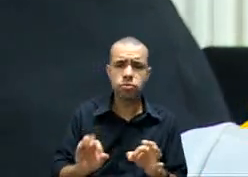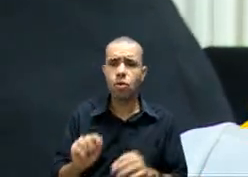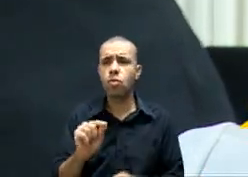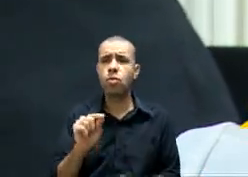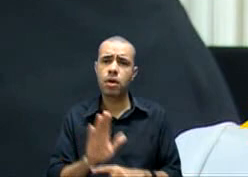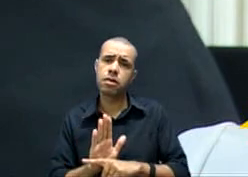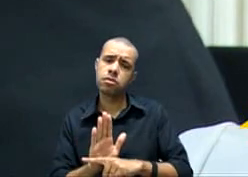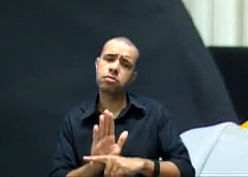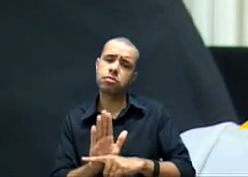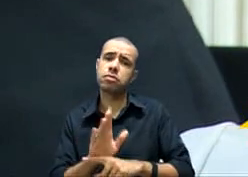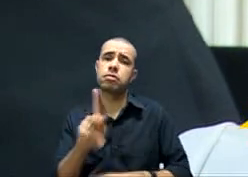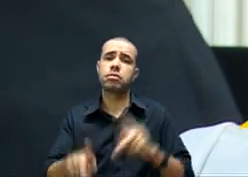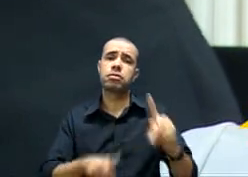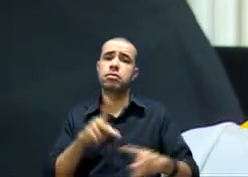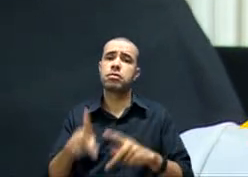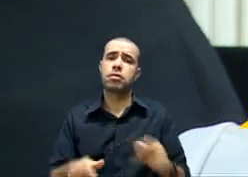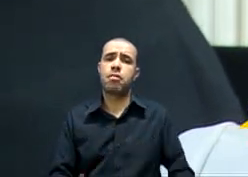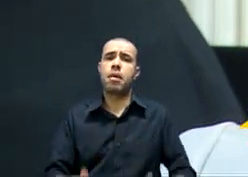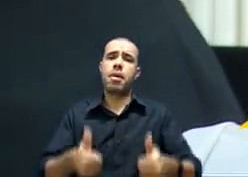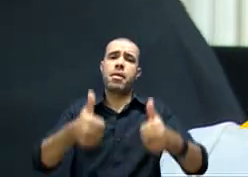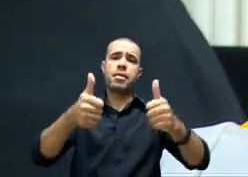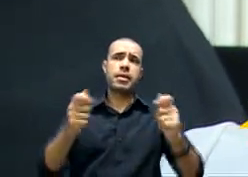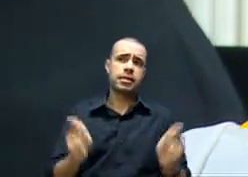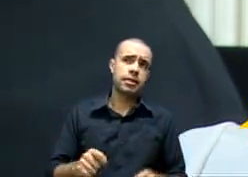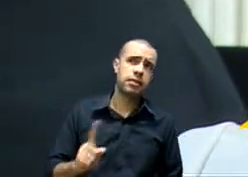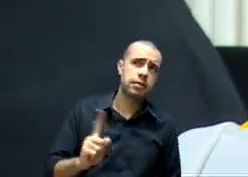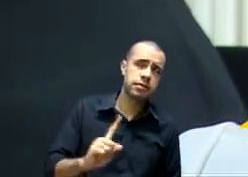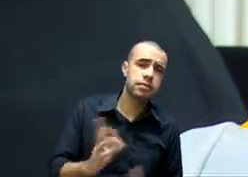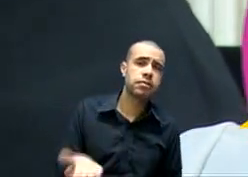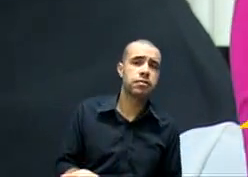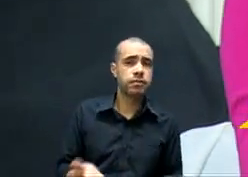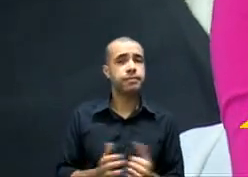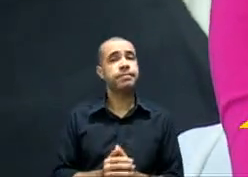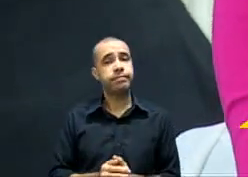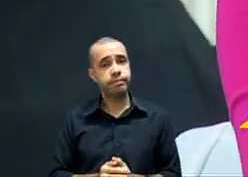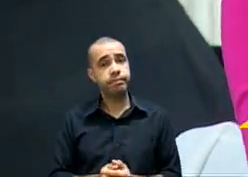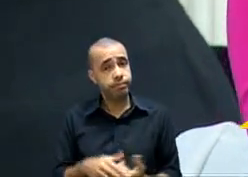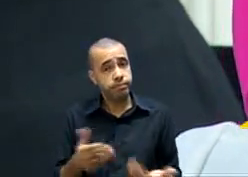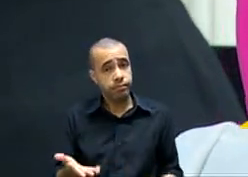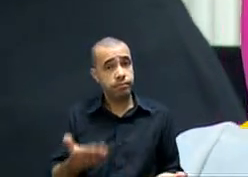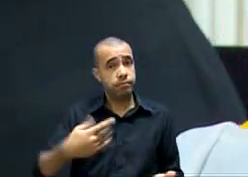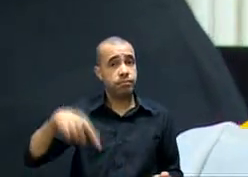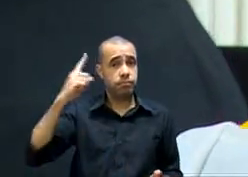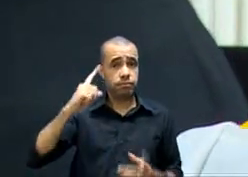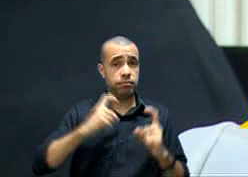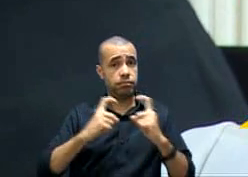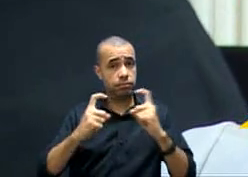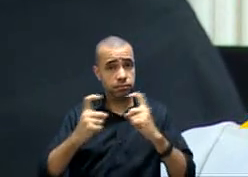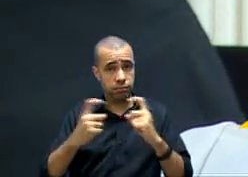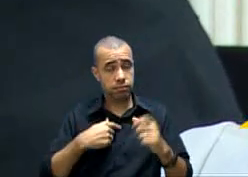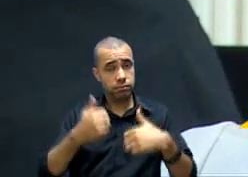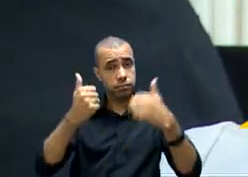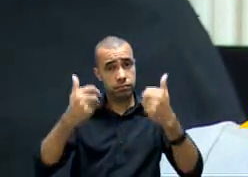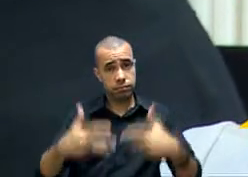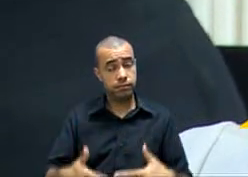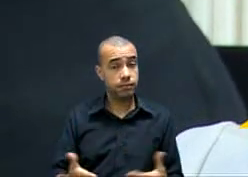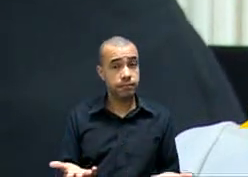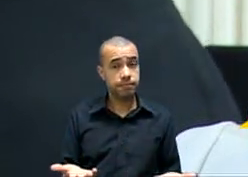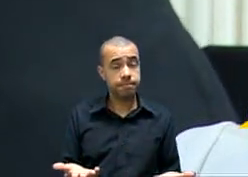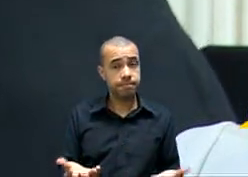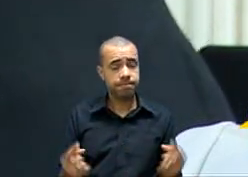das pessoas que venham trazer um resultado positivo. E daí, como eu estava falando na última sessão, em